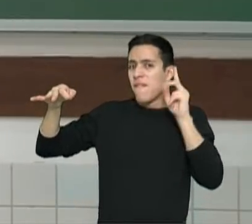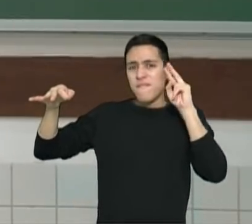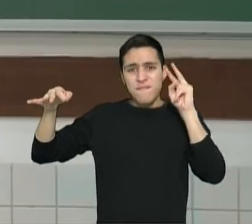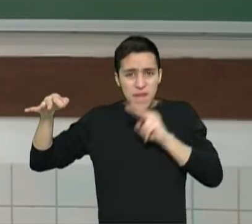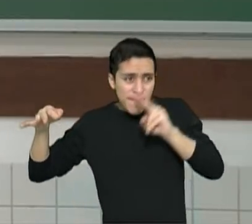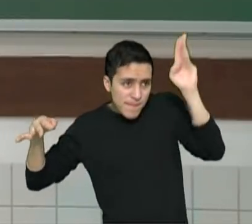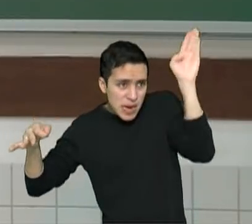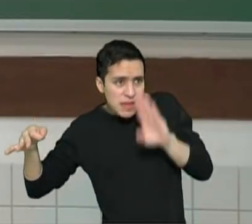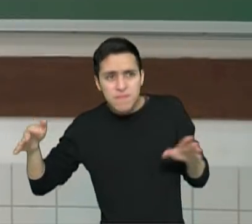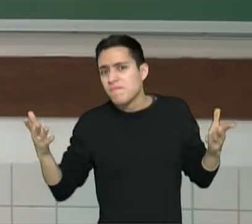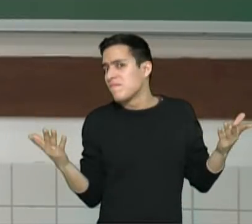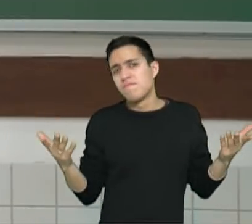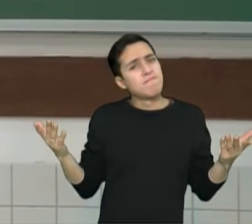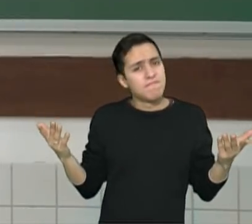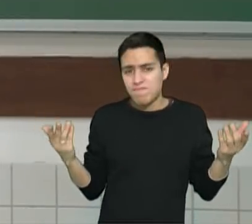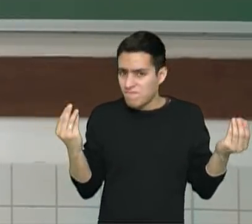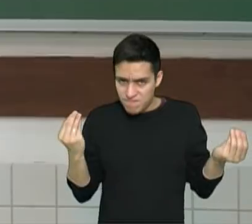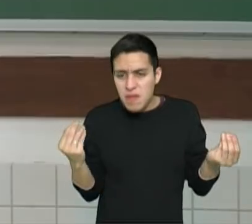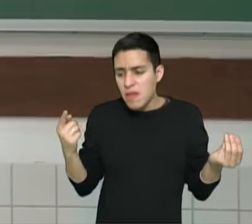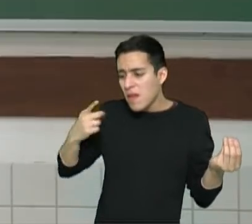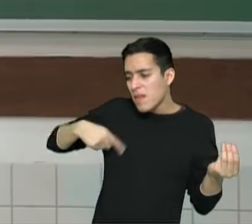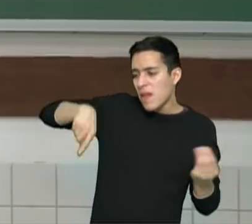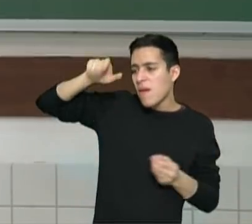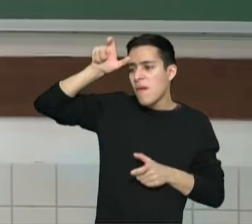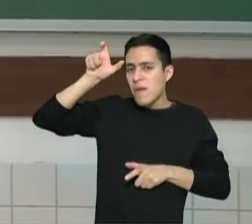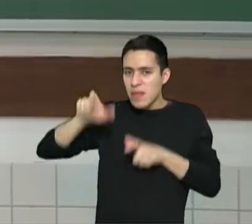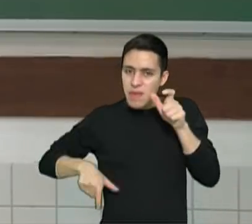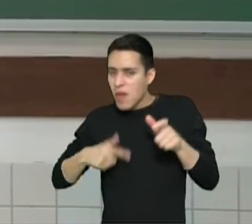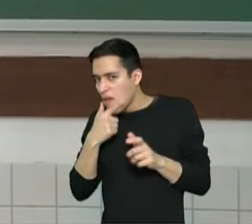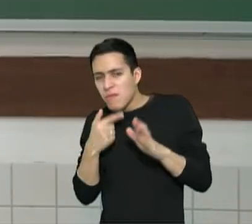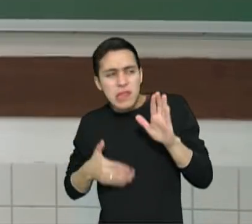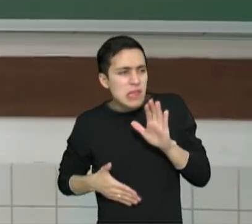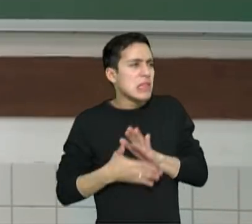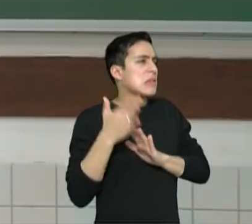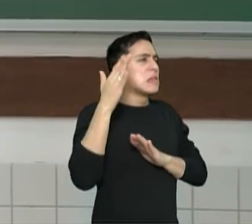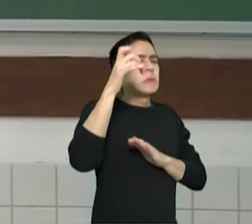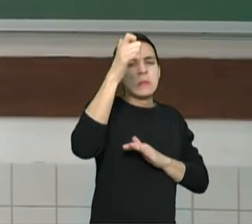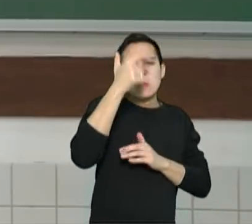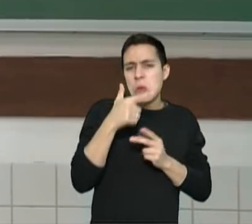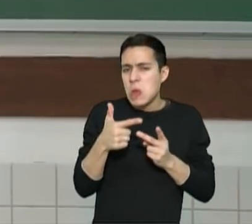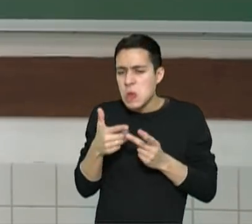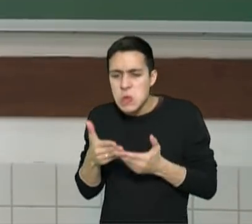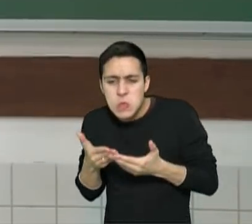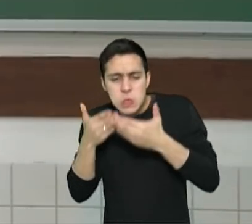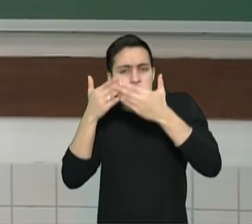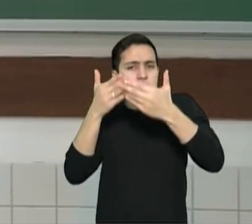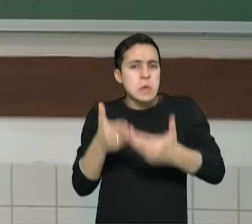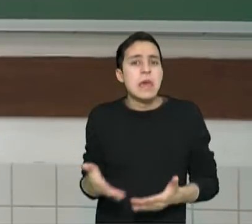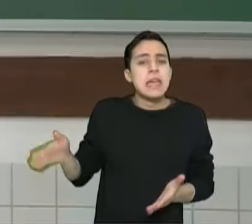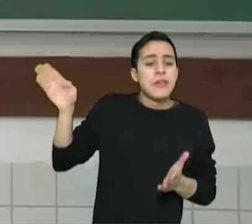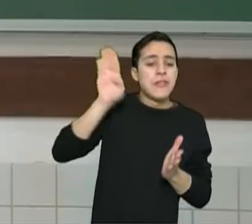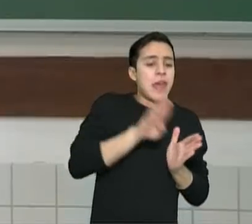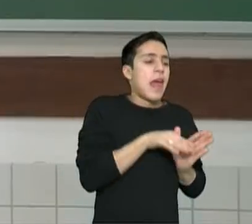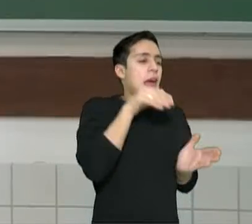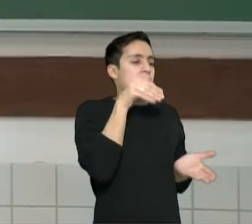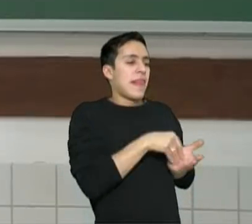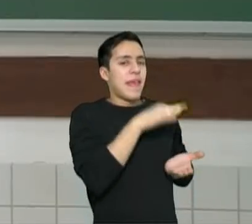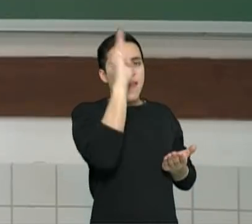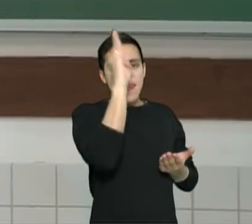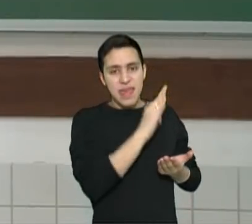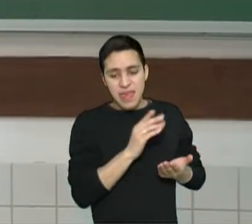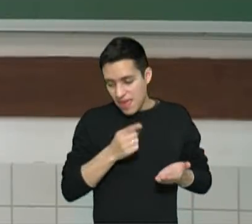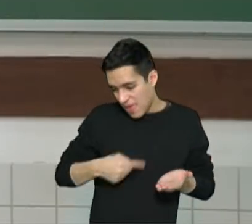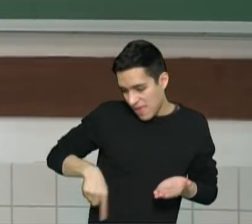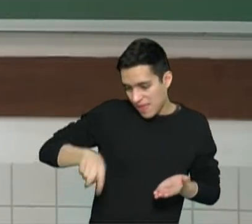esses artistas viajantes sofriam em chuva, sol, tempestades no mar para chegar até aqui. Então, era